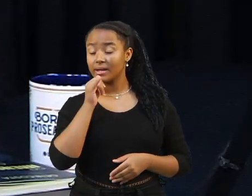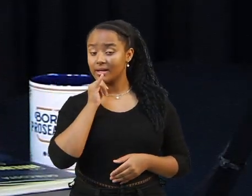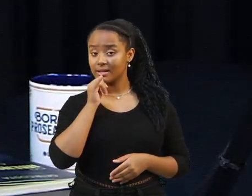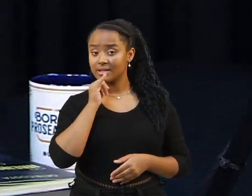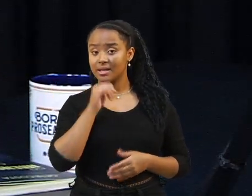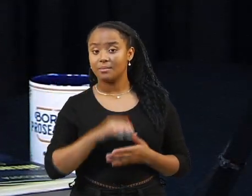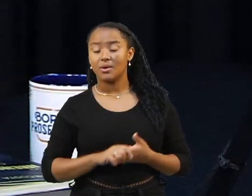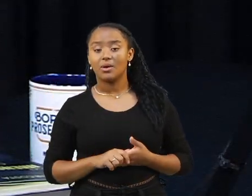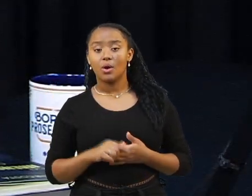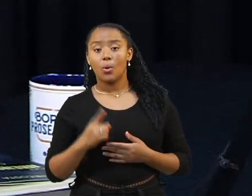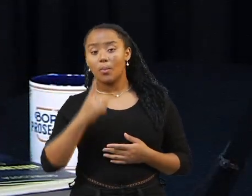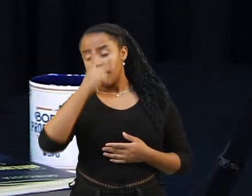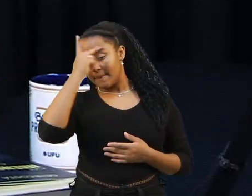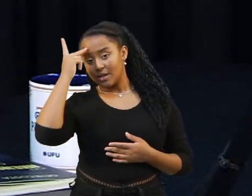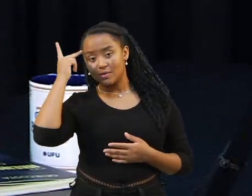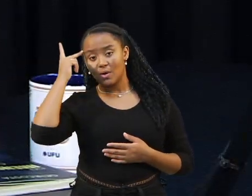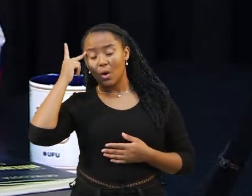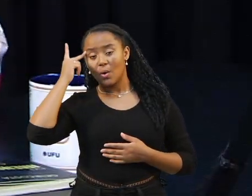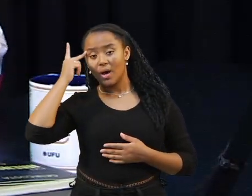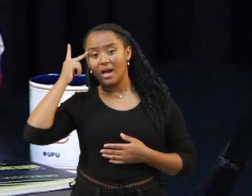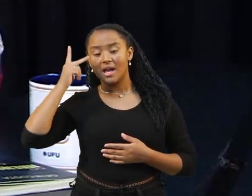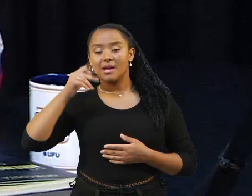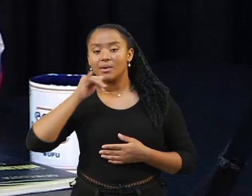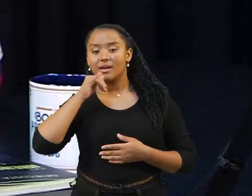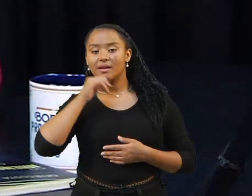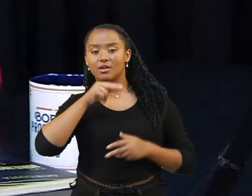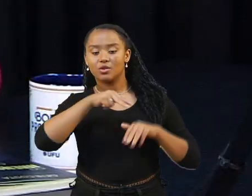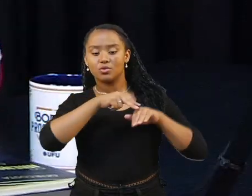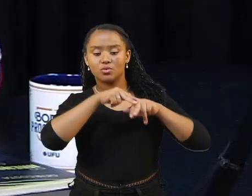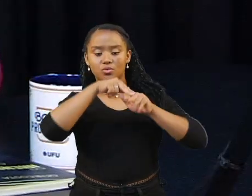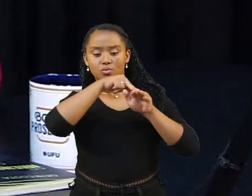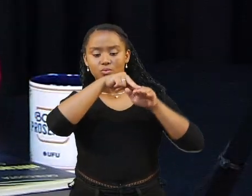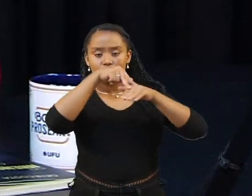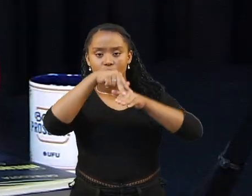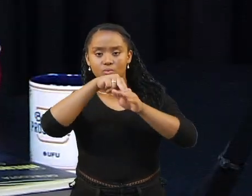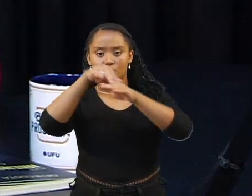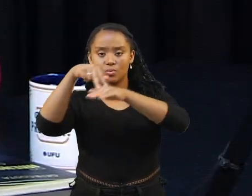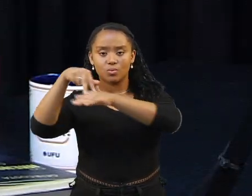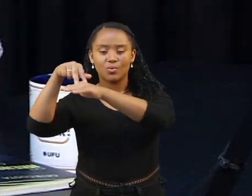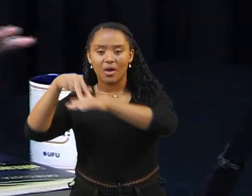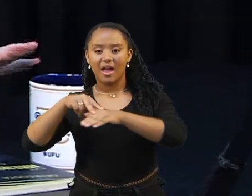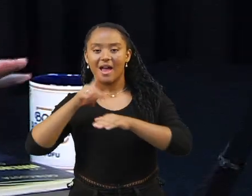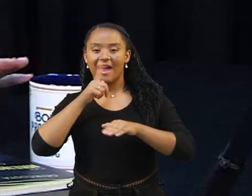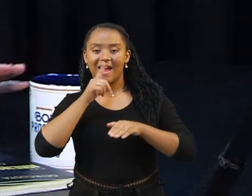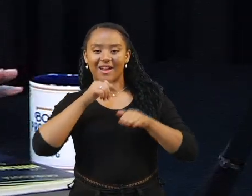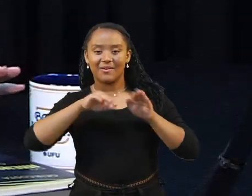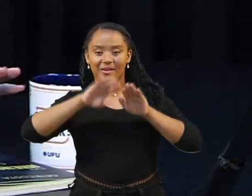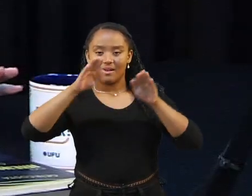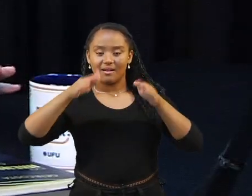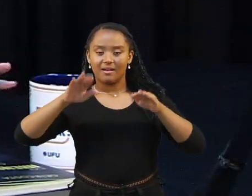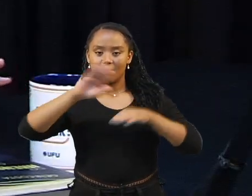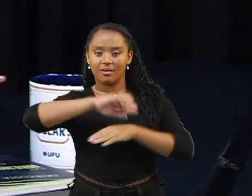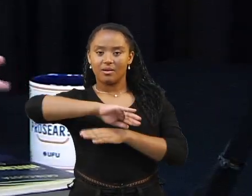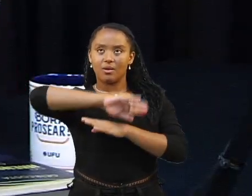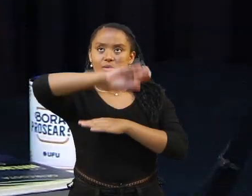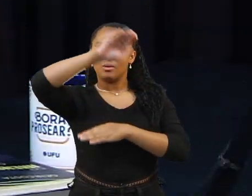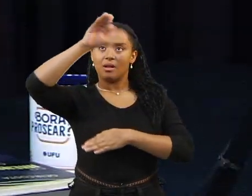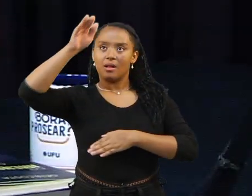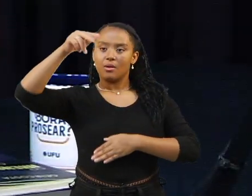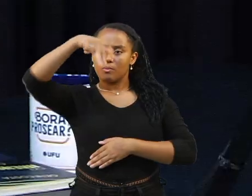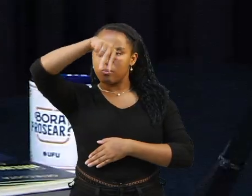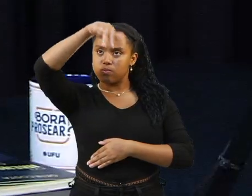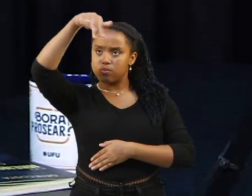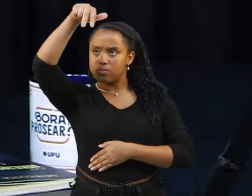exemplo, uma pessoa que surfa, não necessariamente ela começou na velhice. Ela